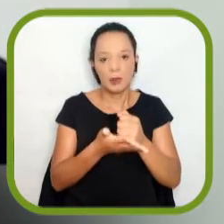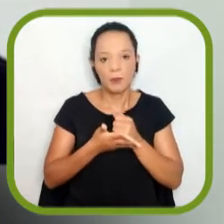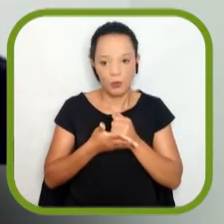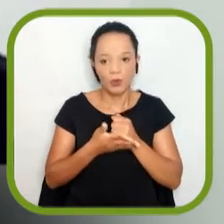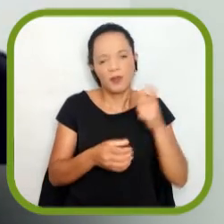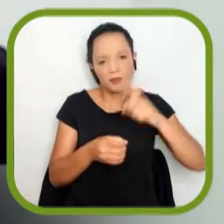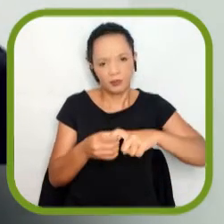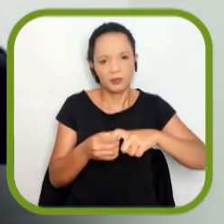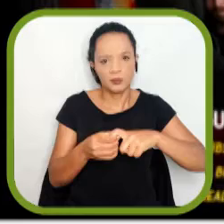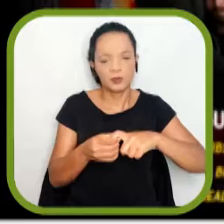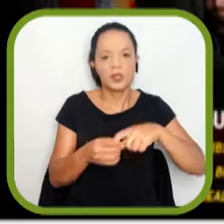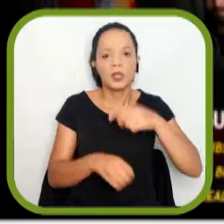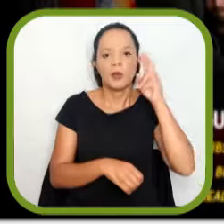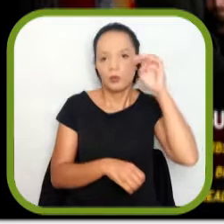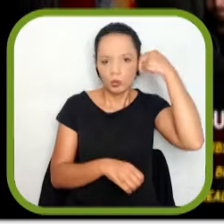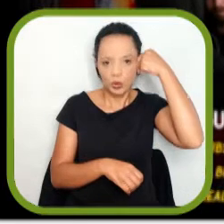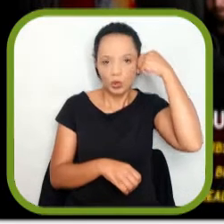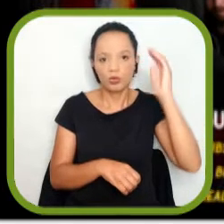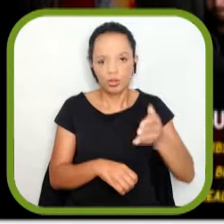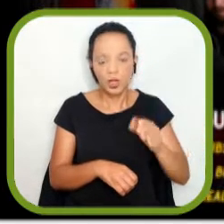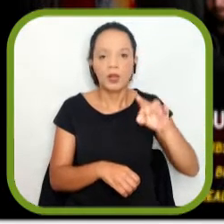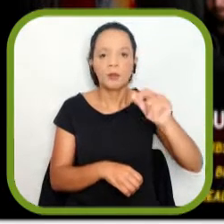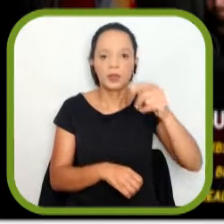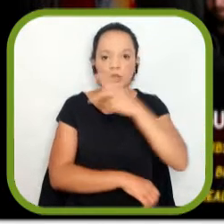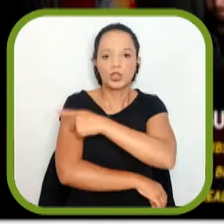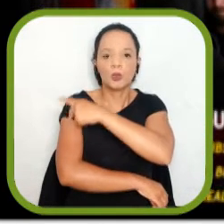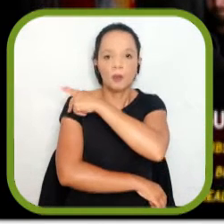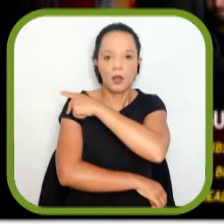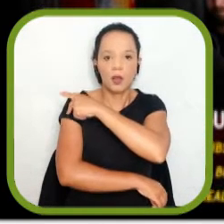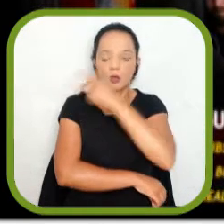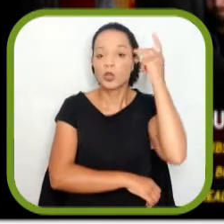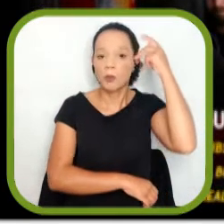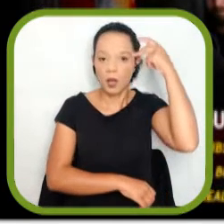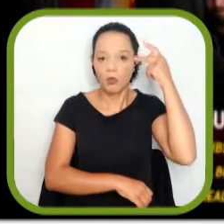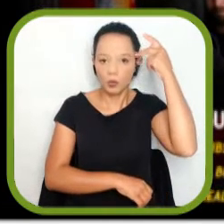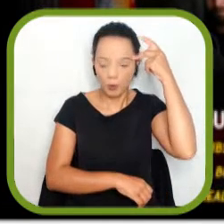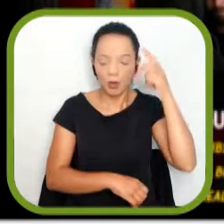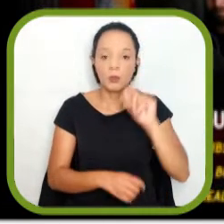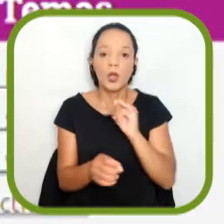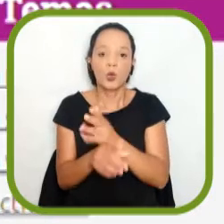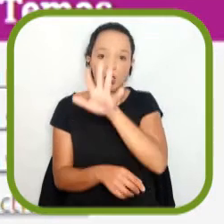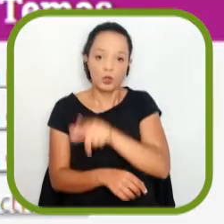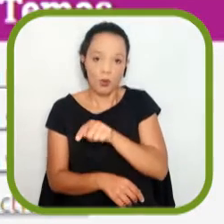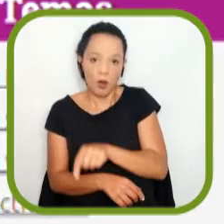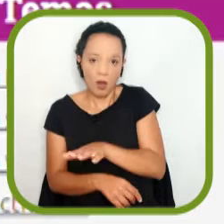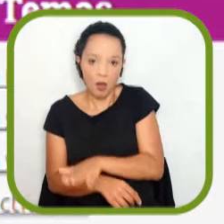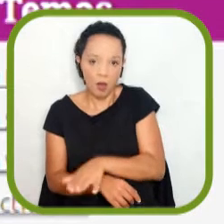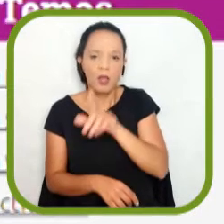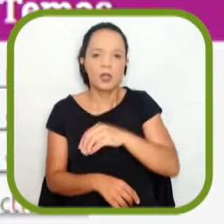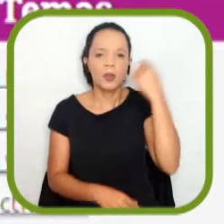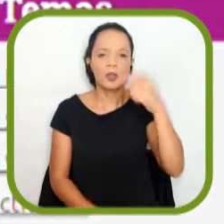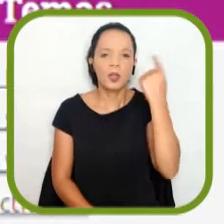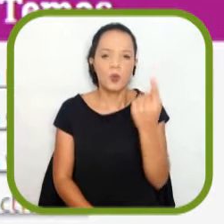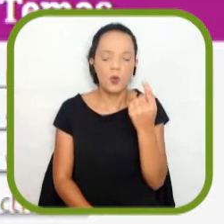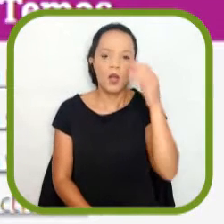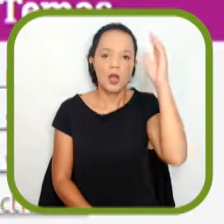Paulo, de um outro militante brasileiro que também está cá em Lisboa, reside cá, e que também já tem um museu